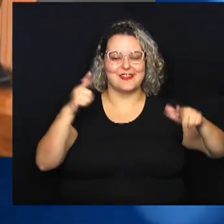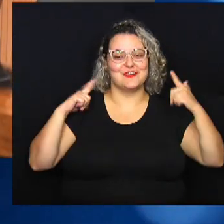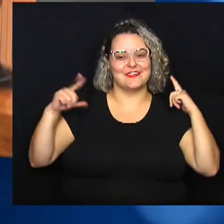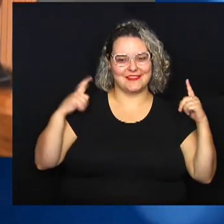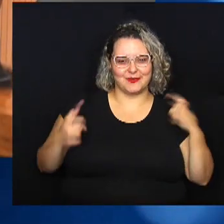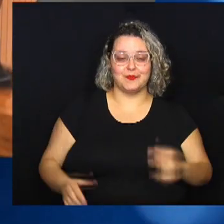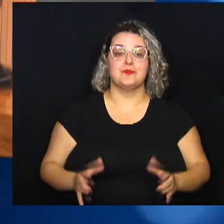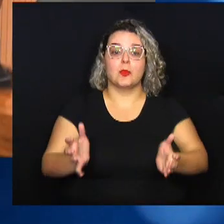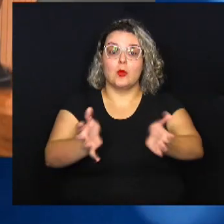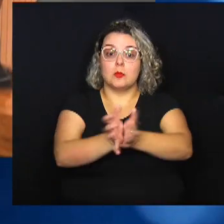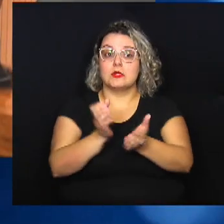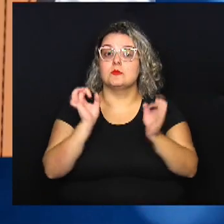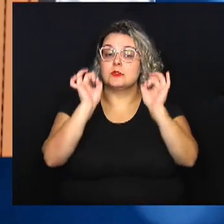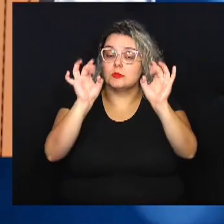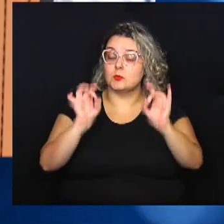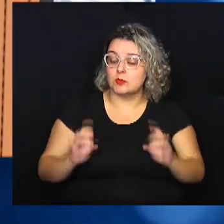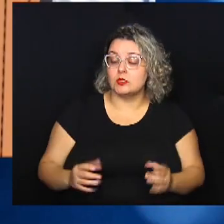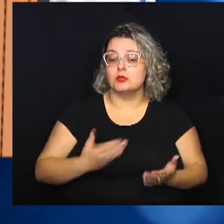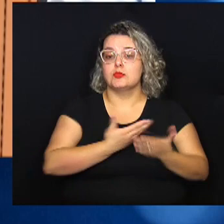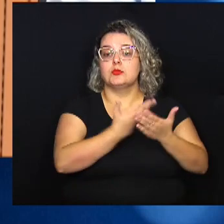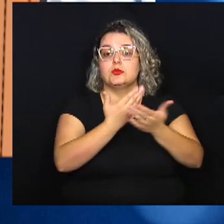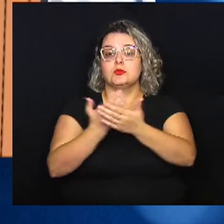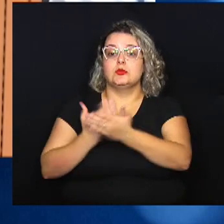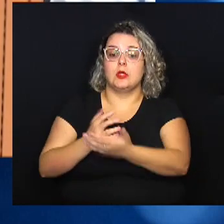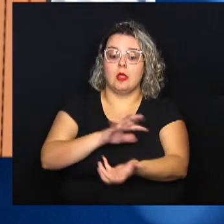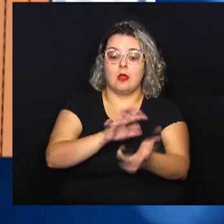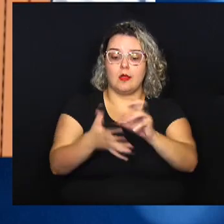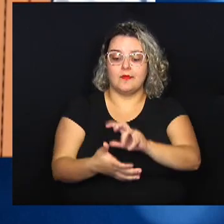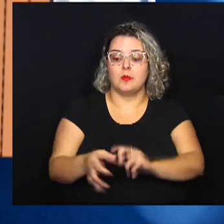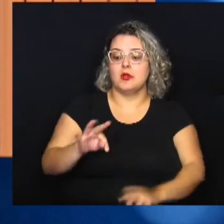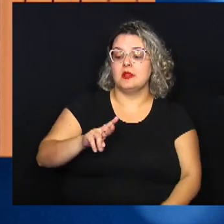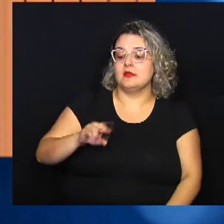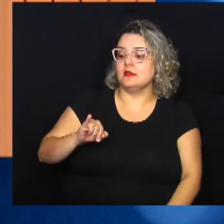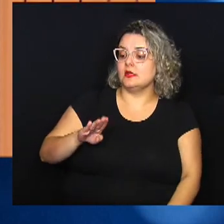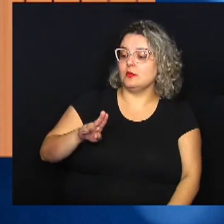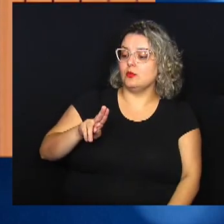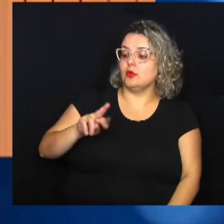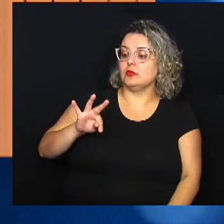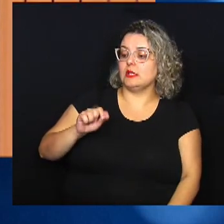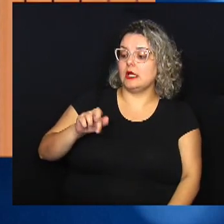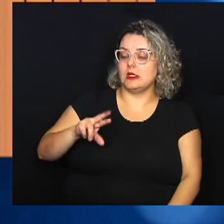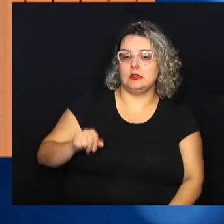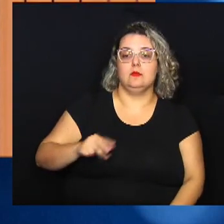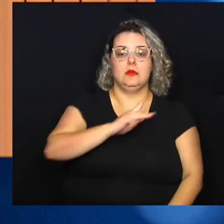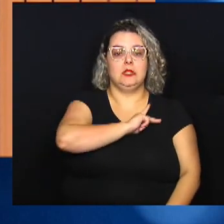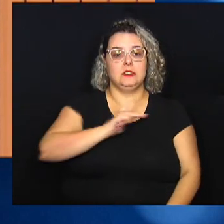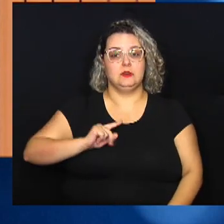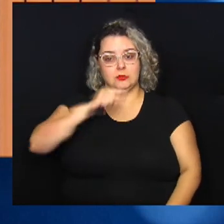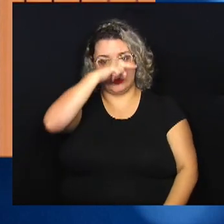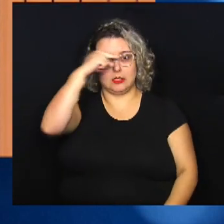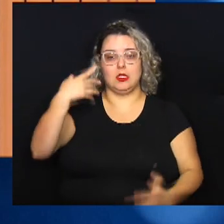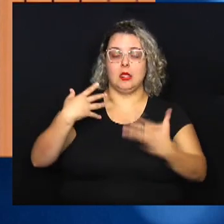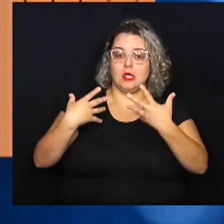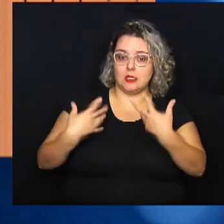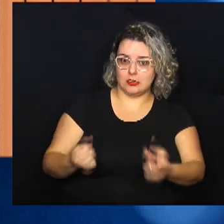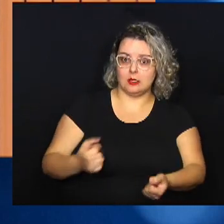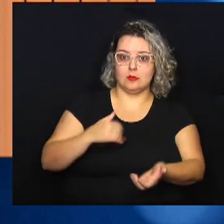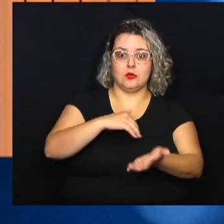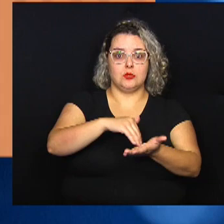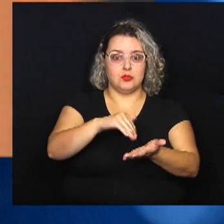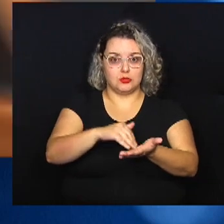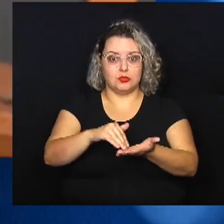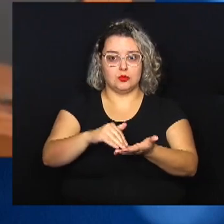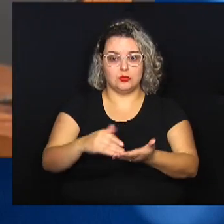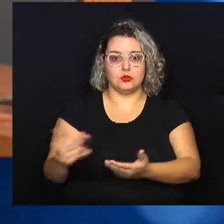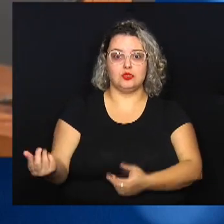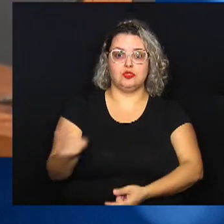de Estudos da Reforma Tributária, presidida pelo vereador Otto Alejandro, recebe secretário municipal de Finanças Aurílio